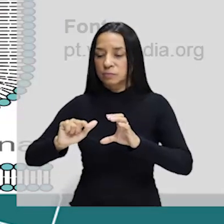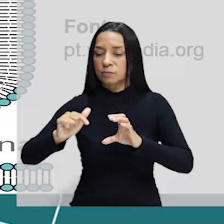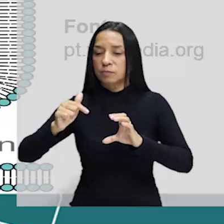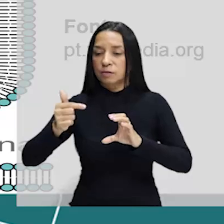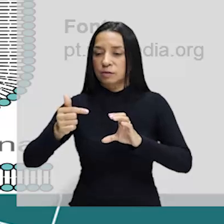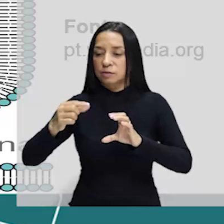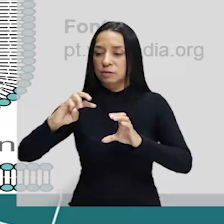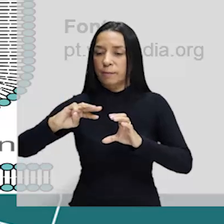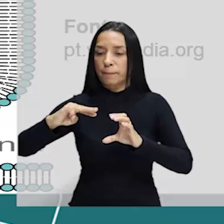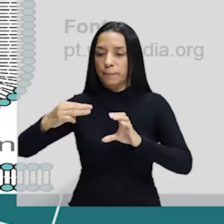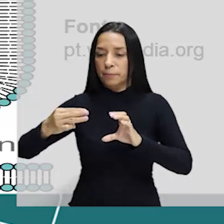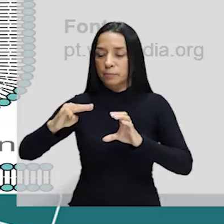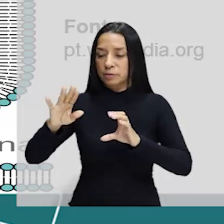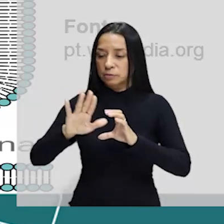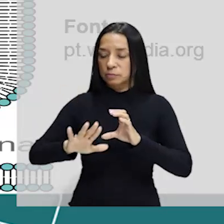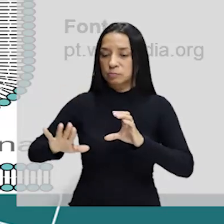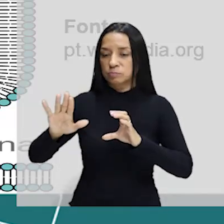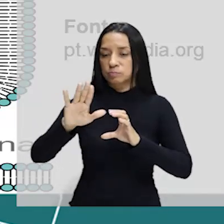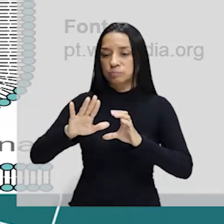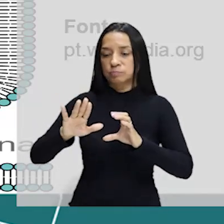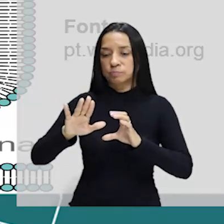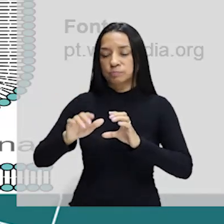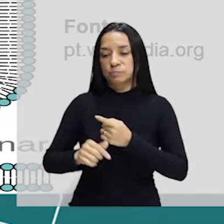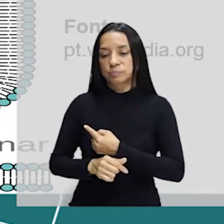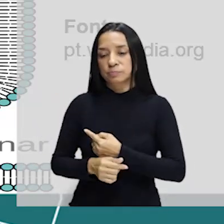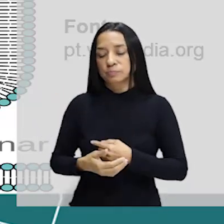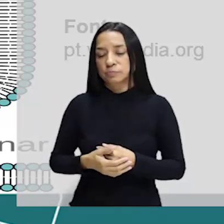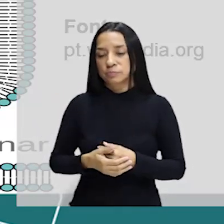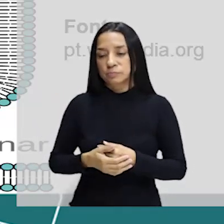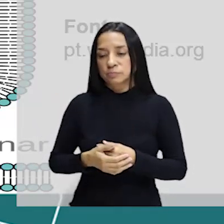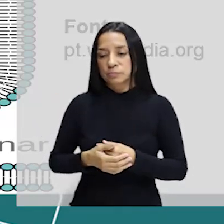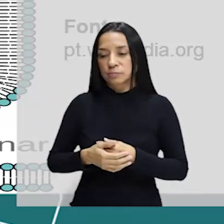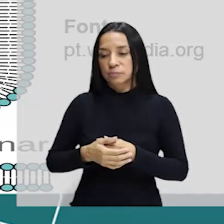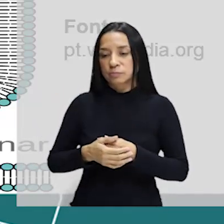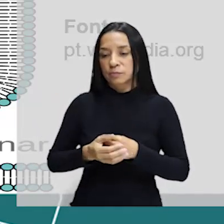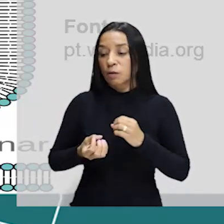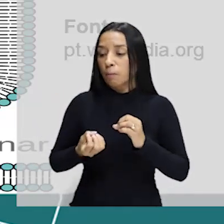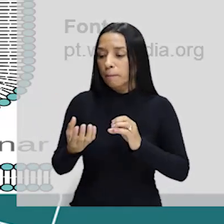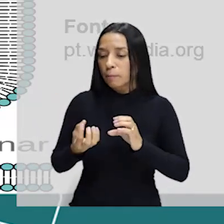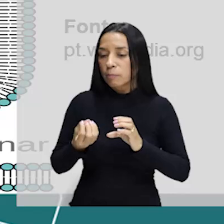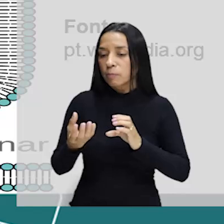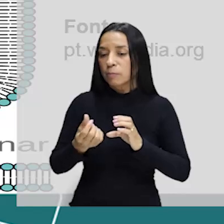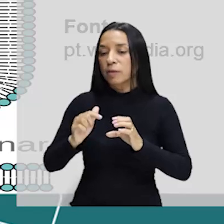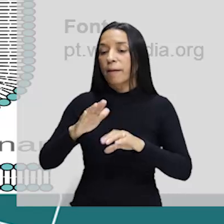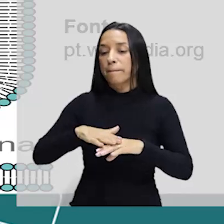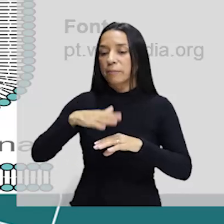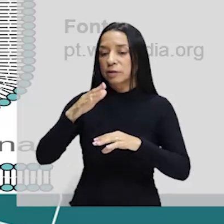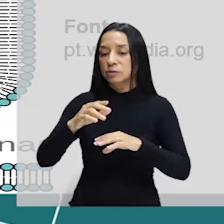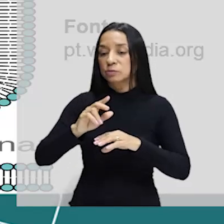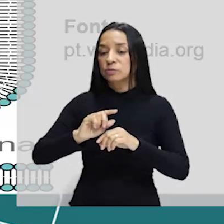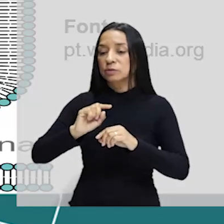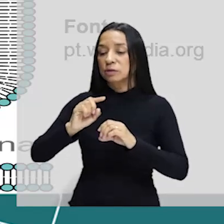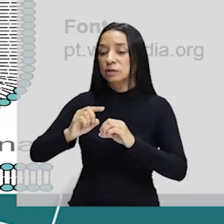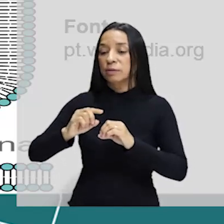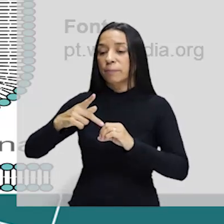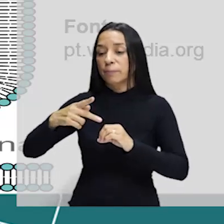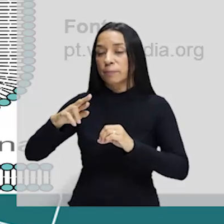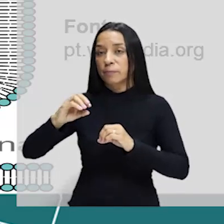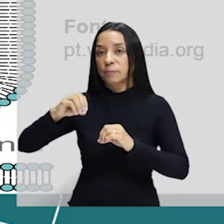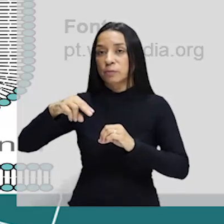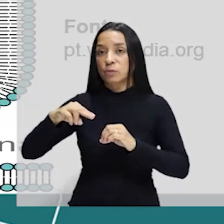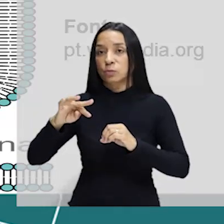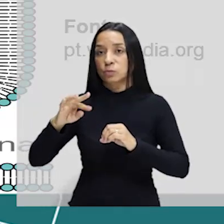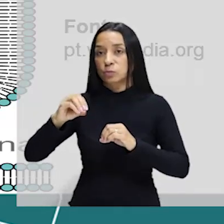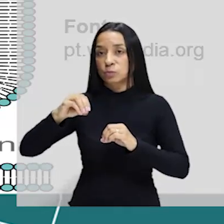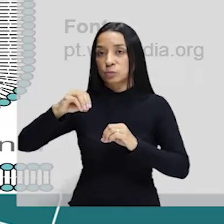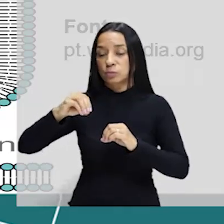essa membrana, para esse espaço intermembrana aqui. Então, ela vai bombear mais um próton. E aí, o elétron ele vai ser transportado novamente para